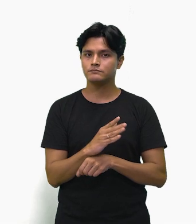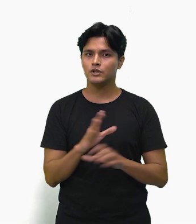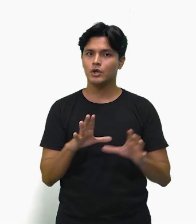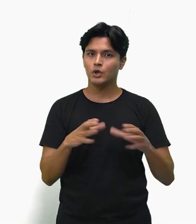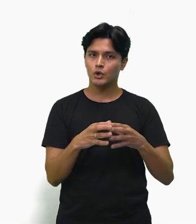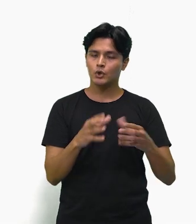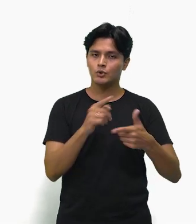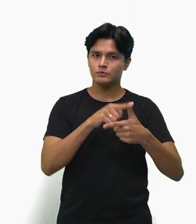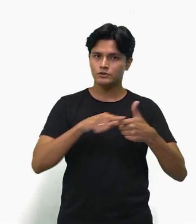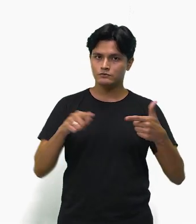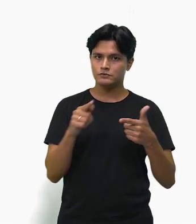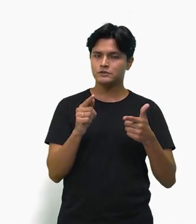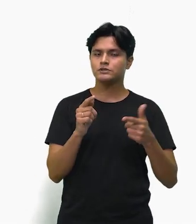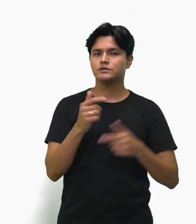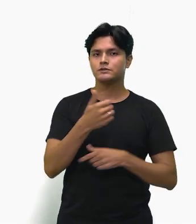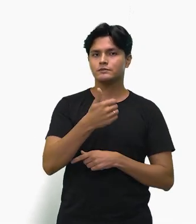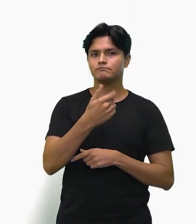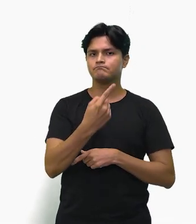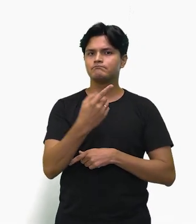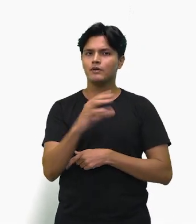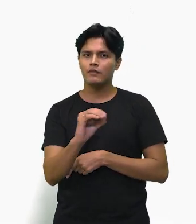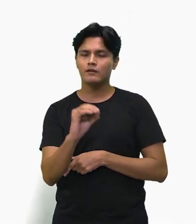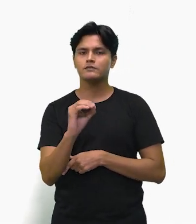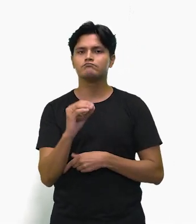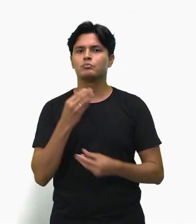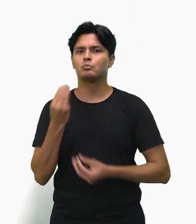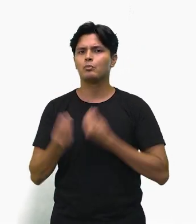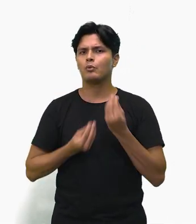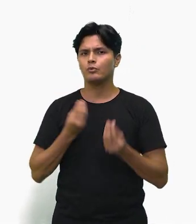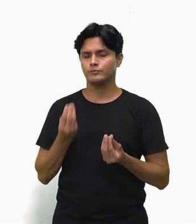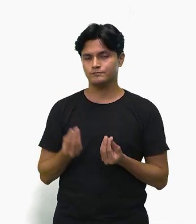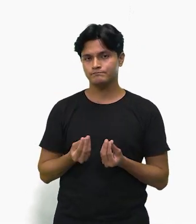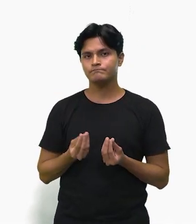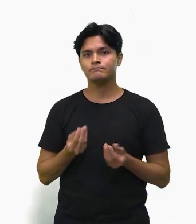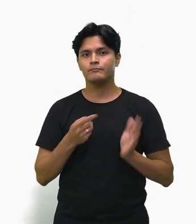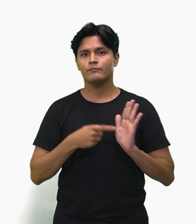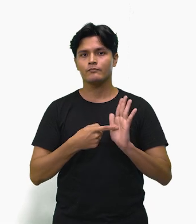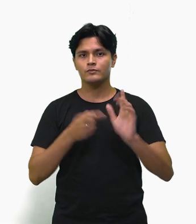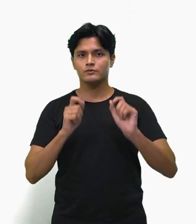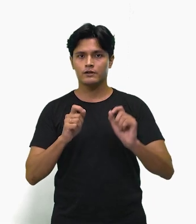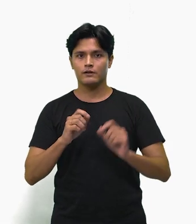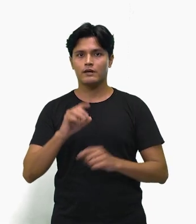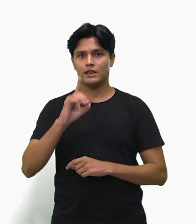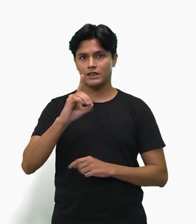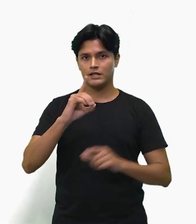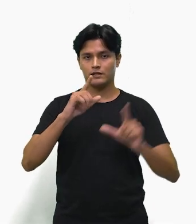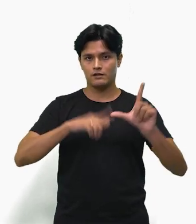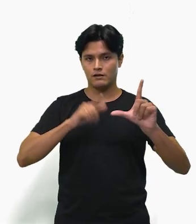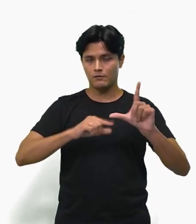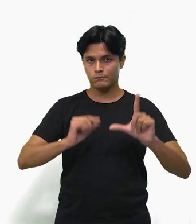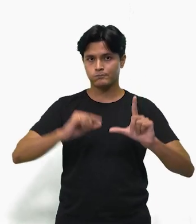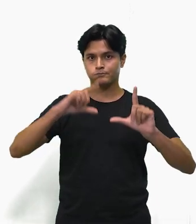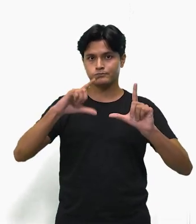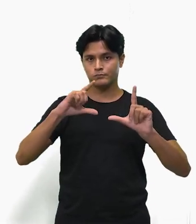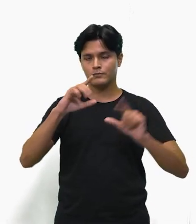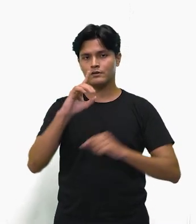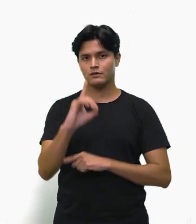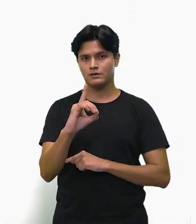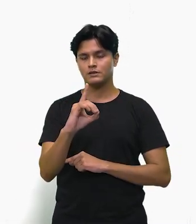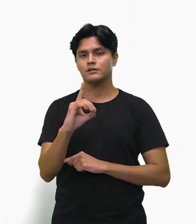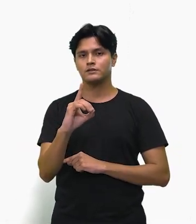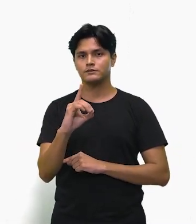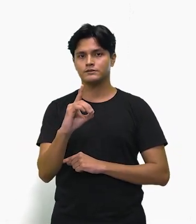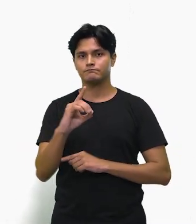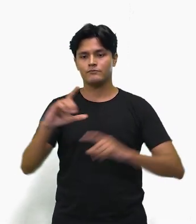10. Como a gente escreve esses divisores de 10? A gente indica D maiúsculo, nós colocamos